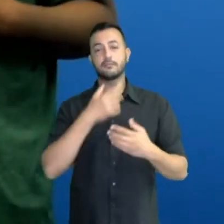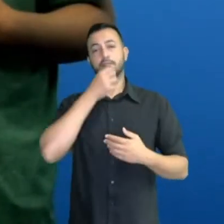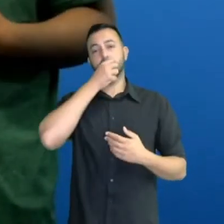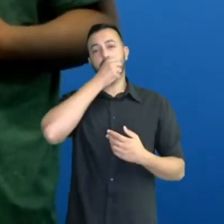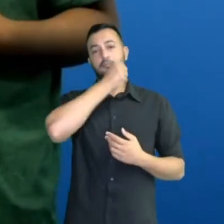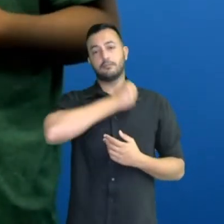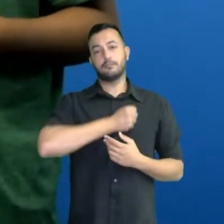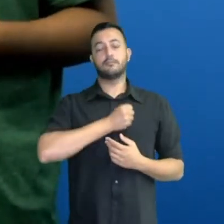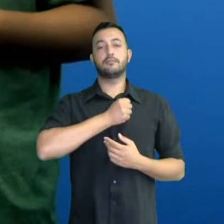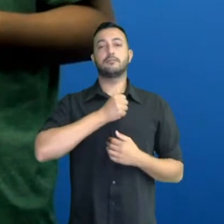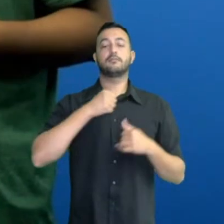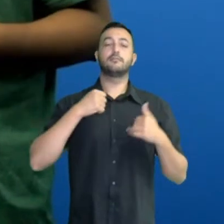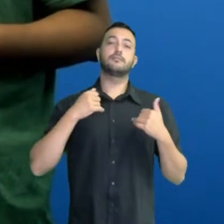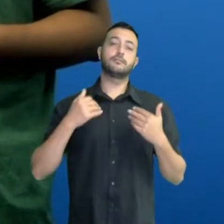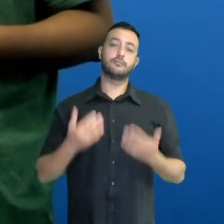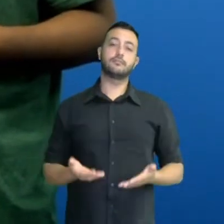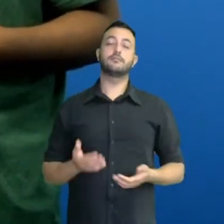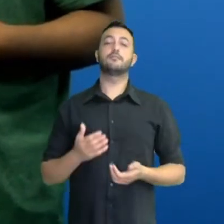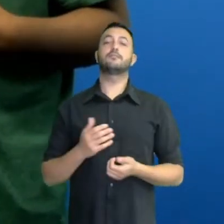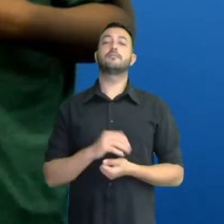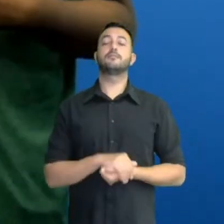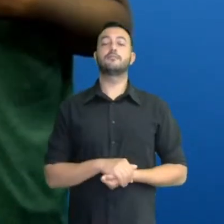rapidamente e isso faz com que,